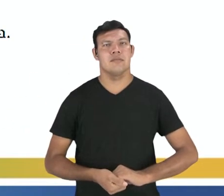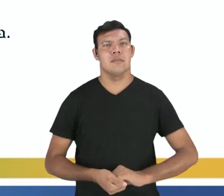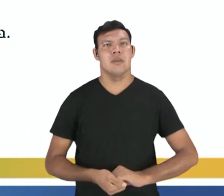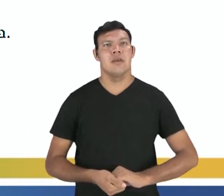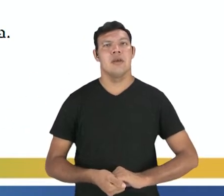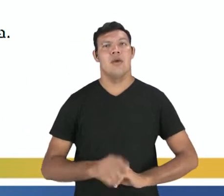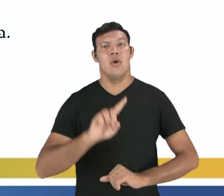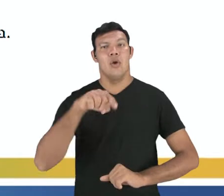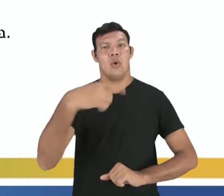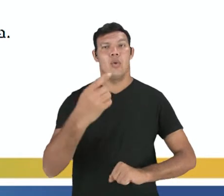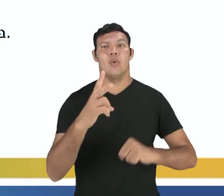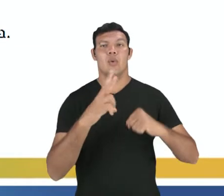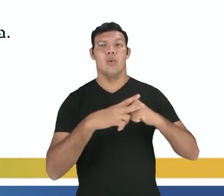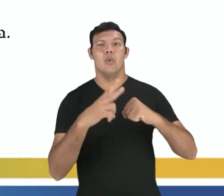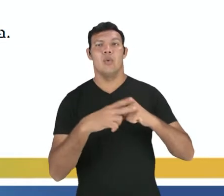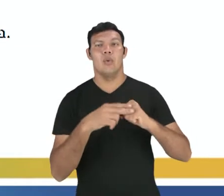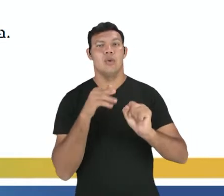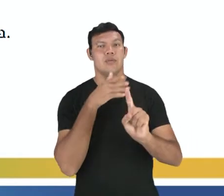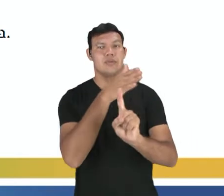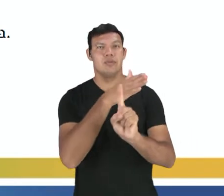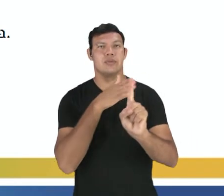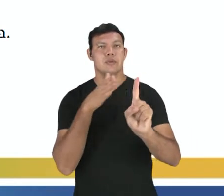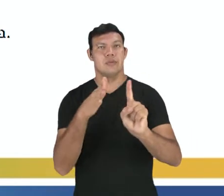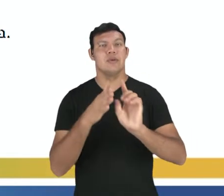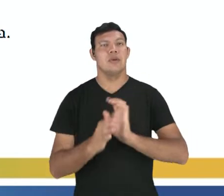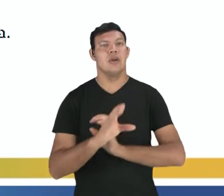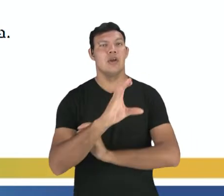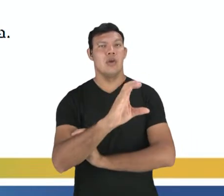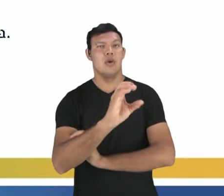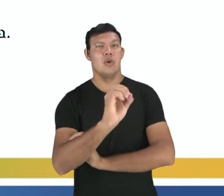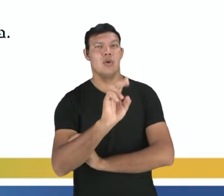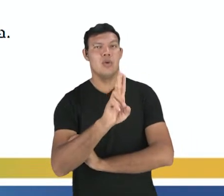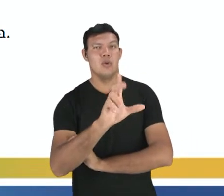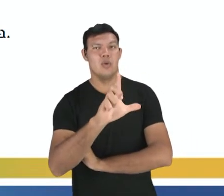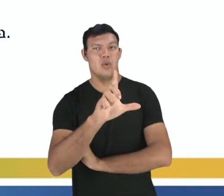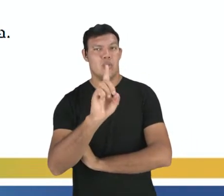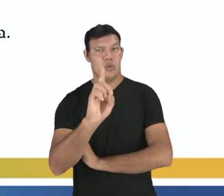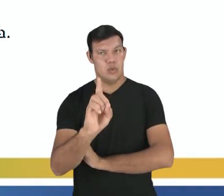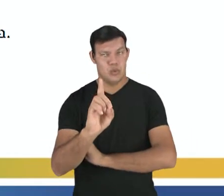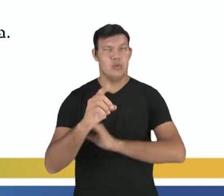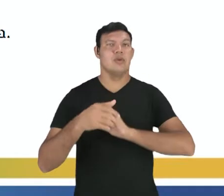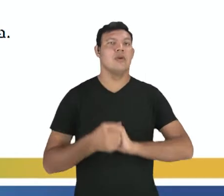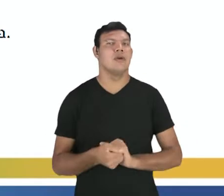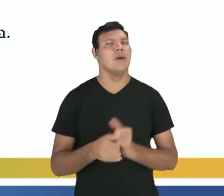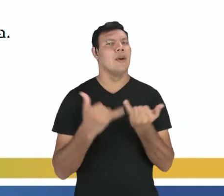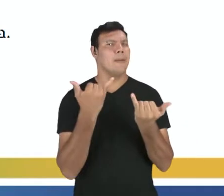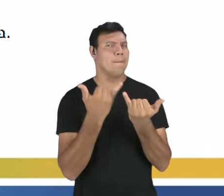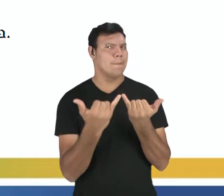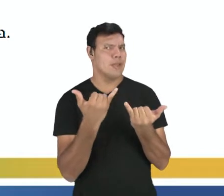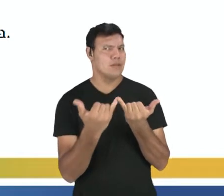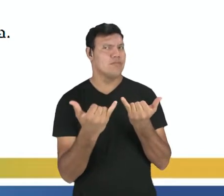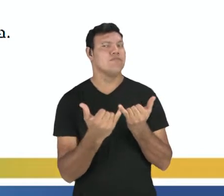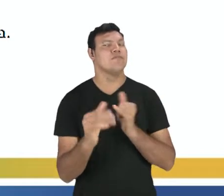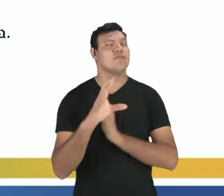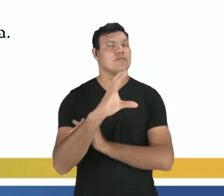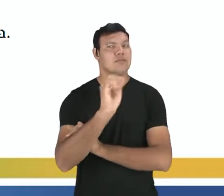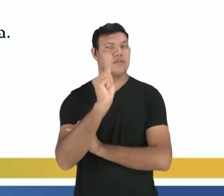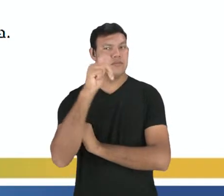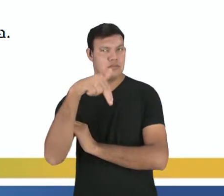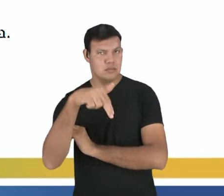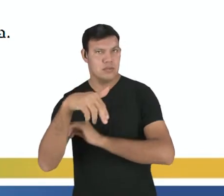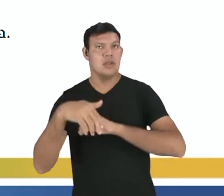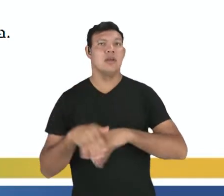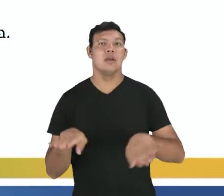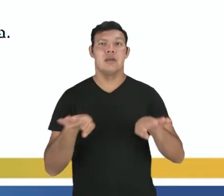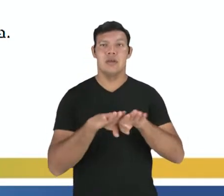Outro verbo modal é o could, que é um pouco parecido com o can.